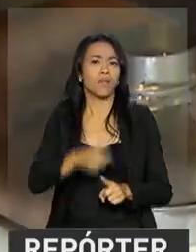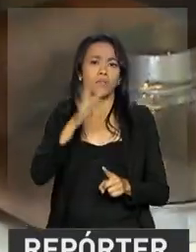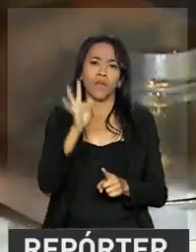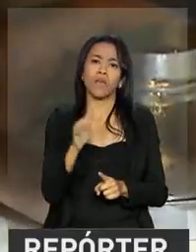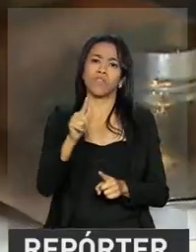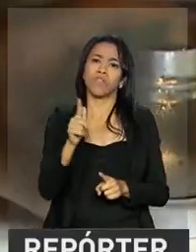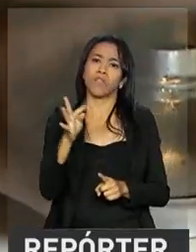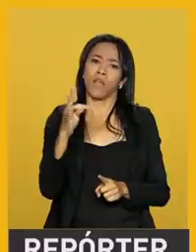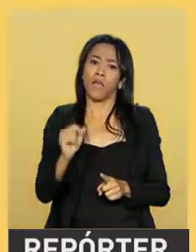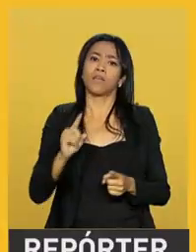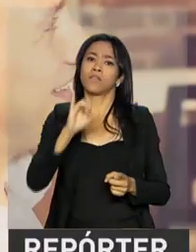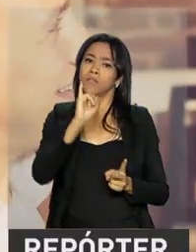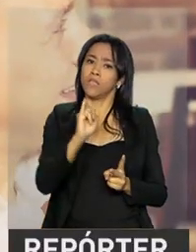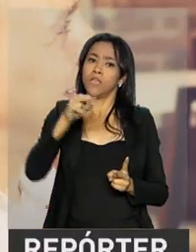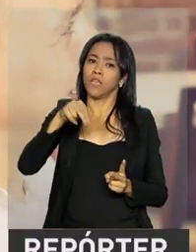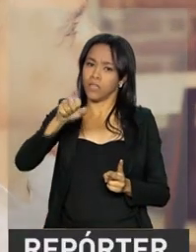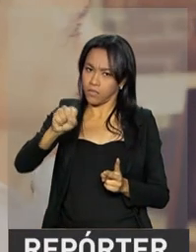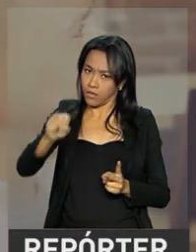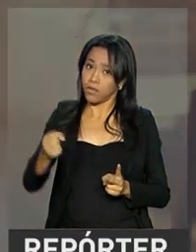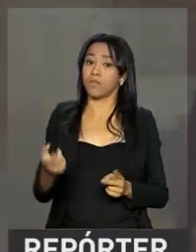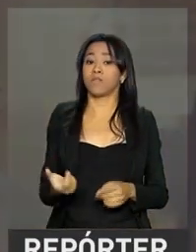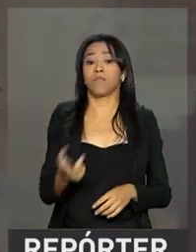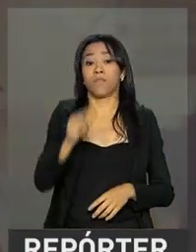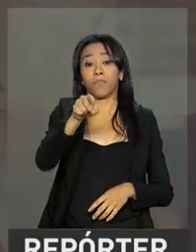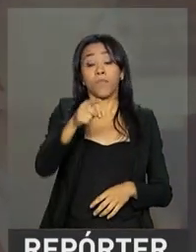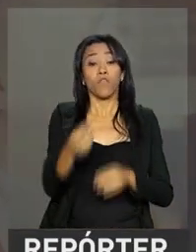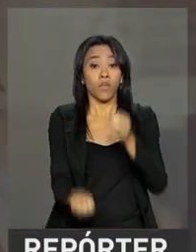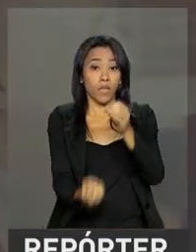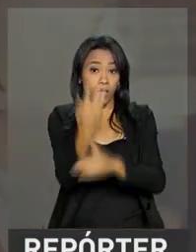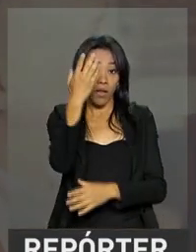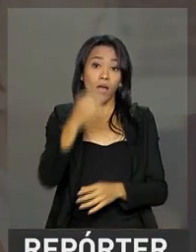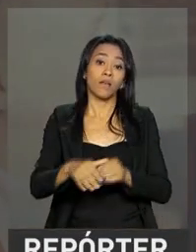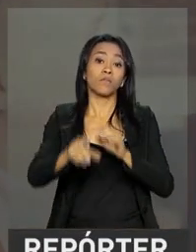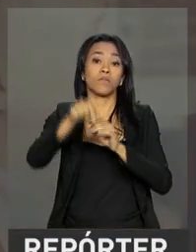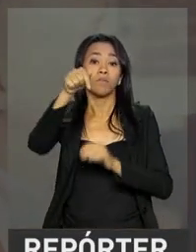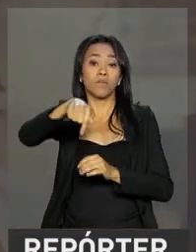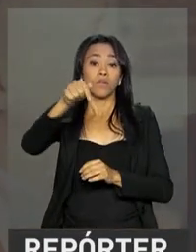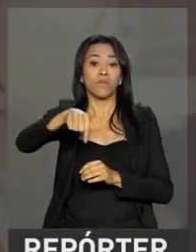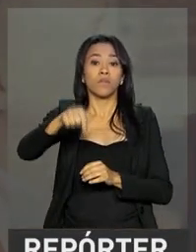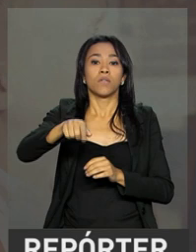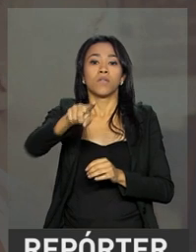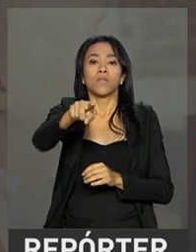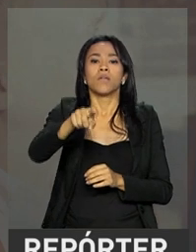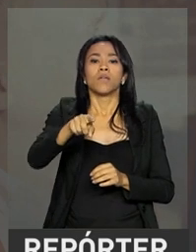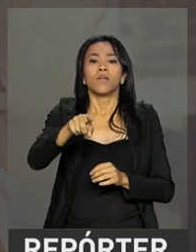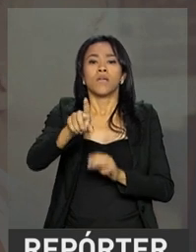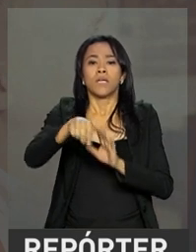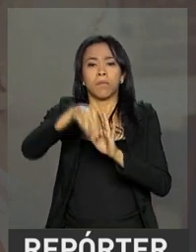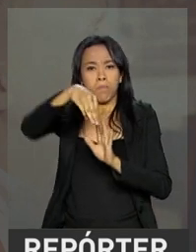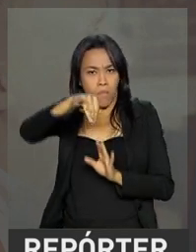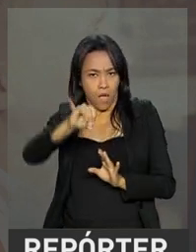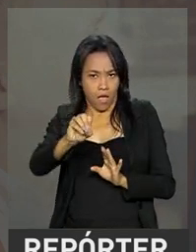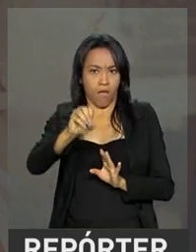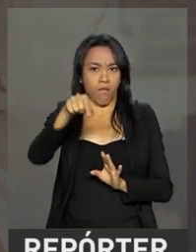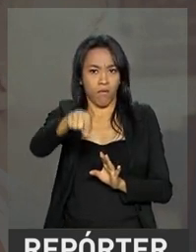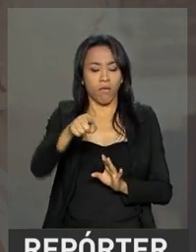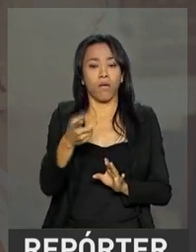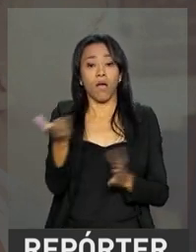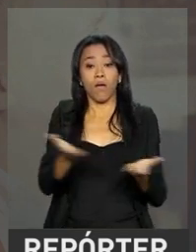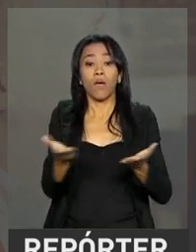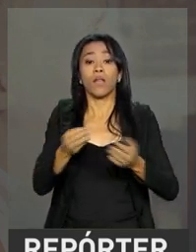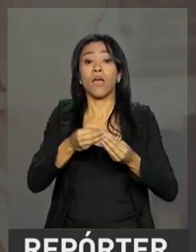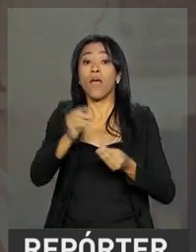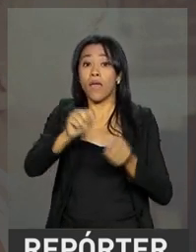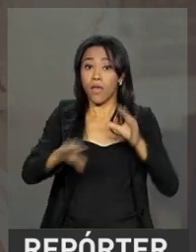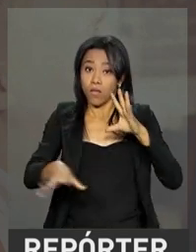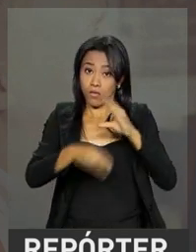no INSS também. A lei criada em 12 de maio desse ano não definiu um percentual para a gorjeta. O valor agora é distribuído entre